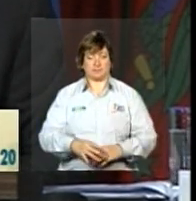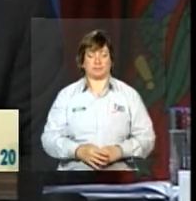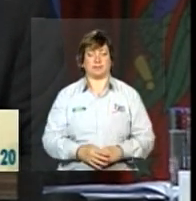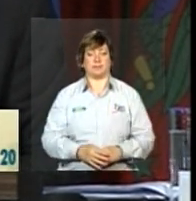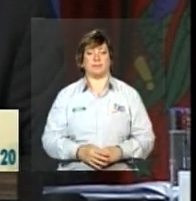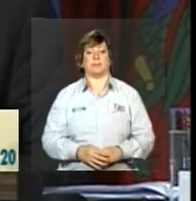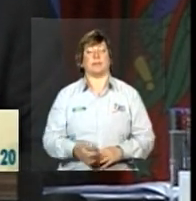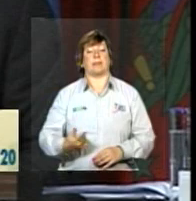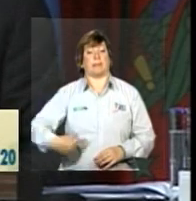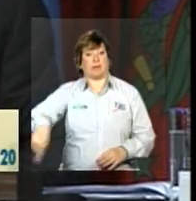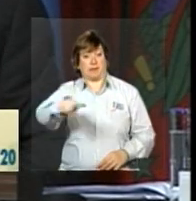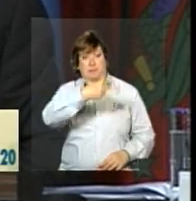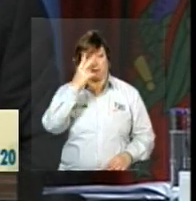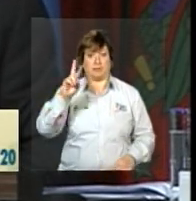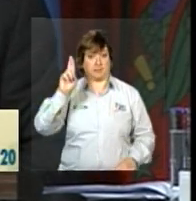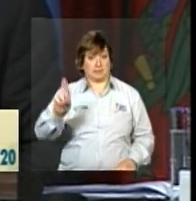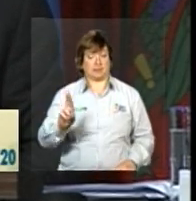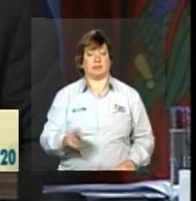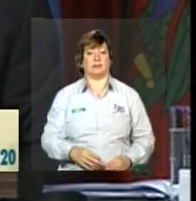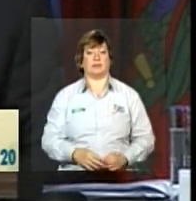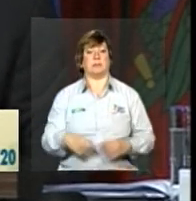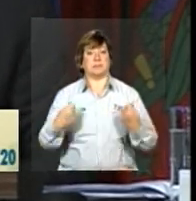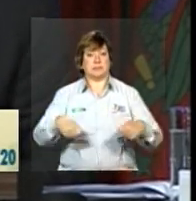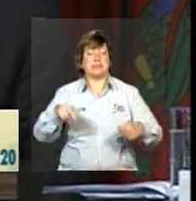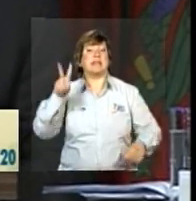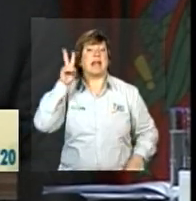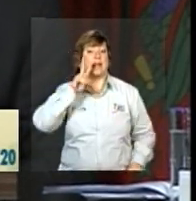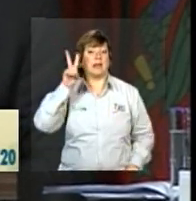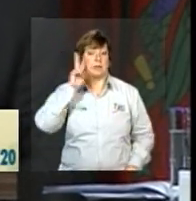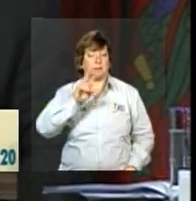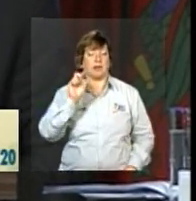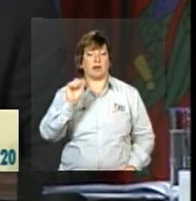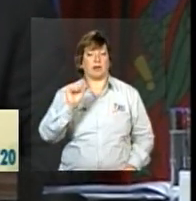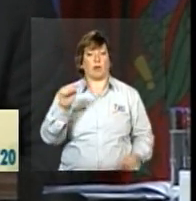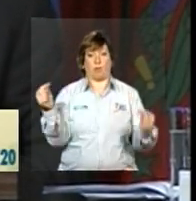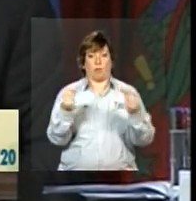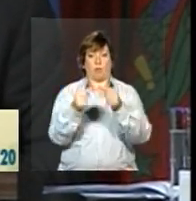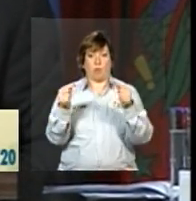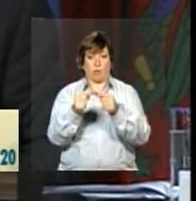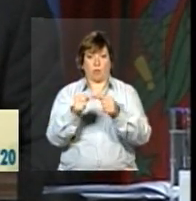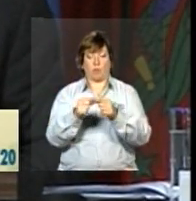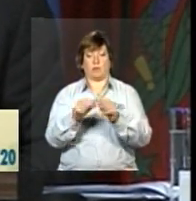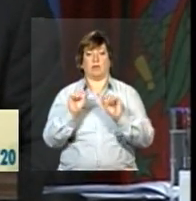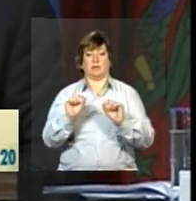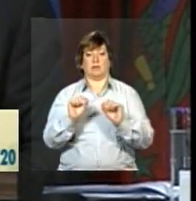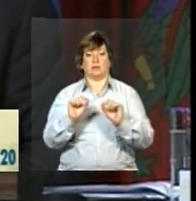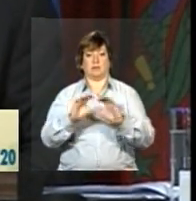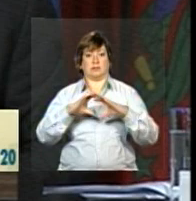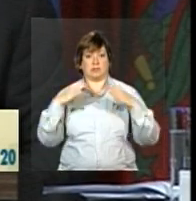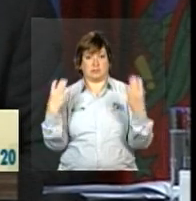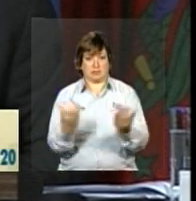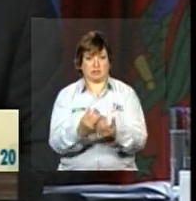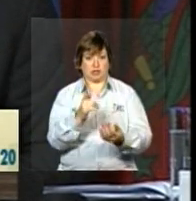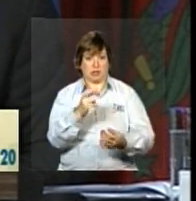Os representantes devem lembrar que, de acordo com a Assembleia Geral, em sua